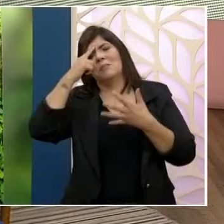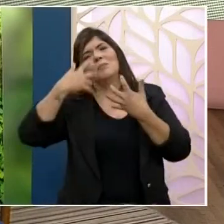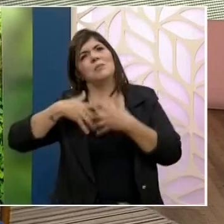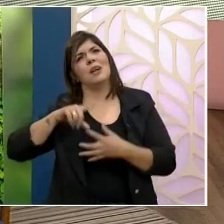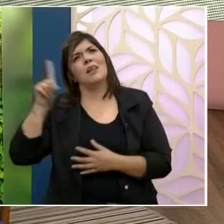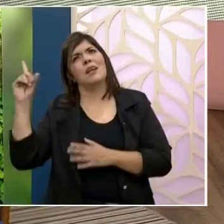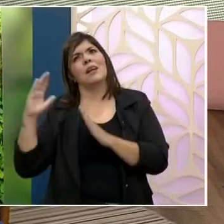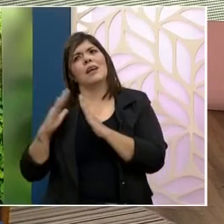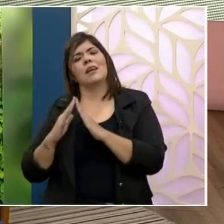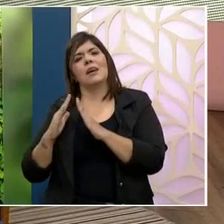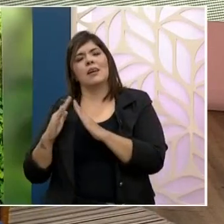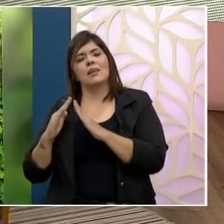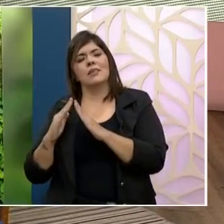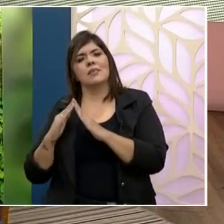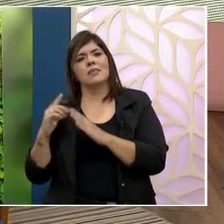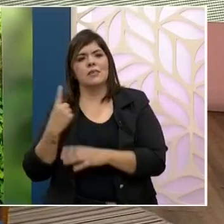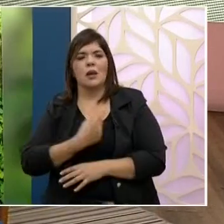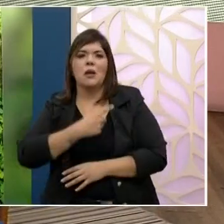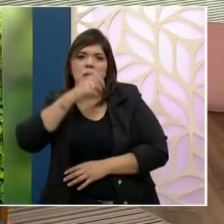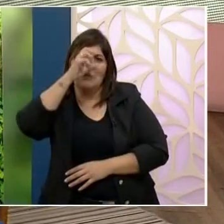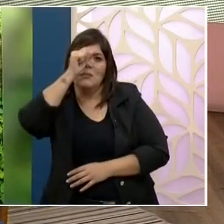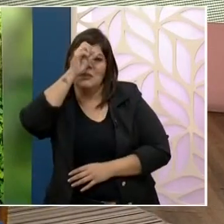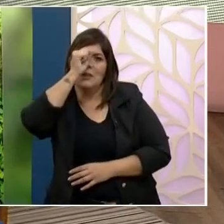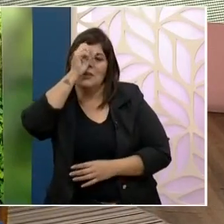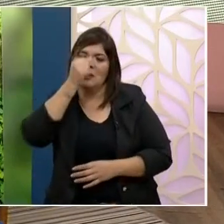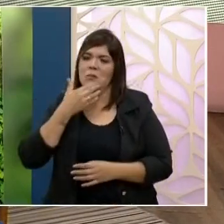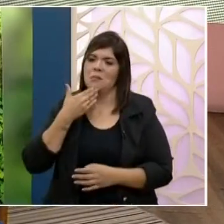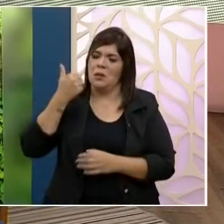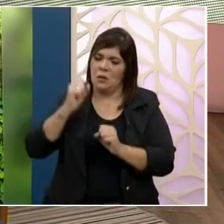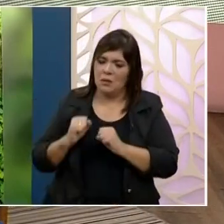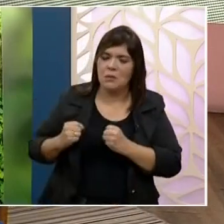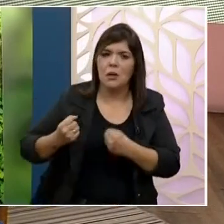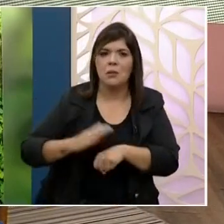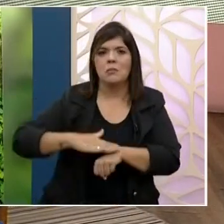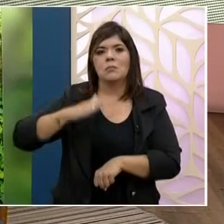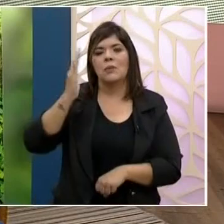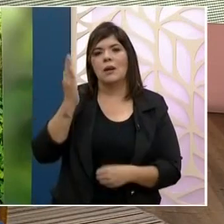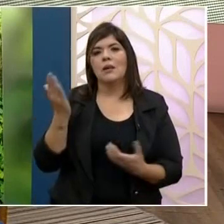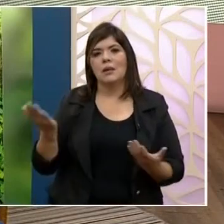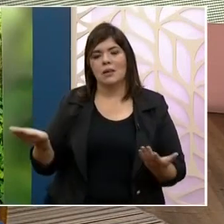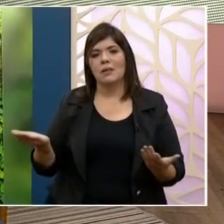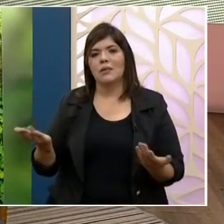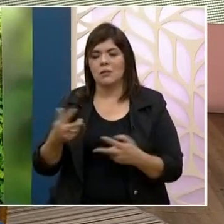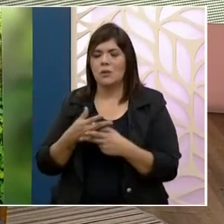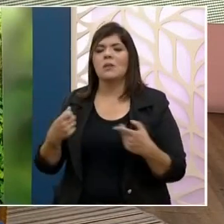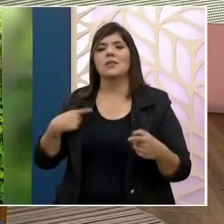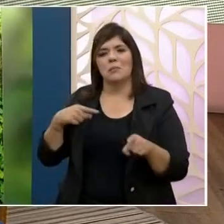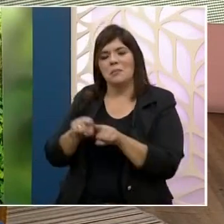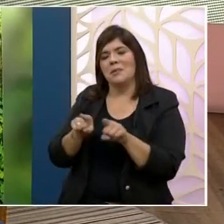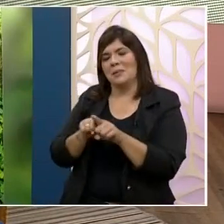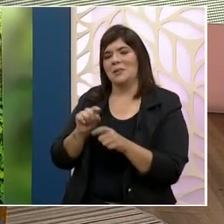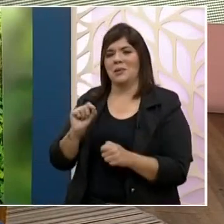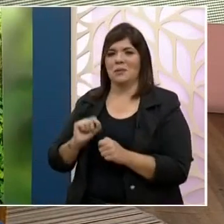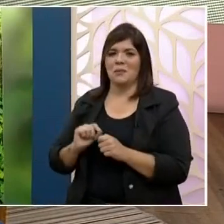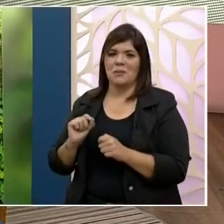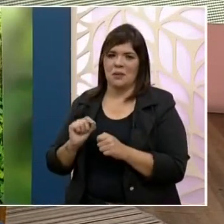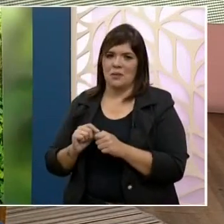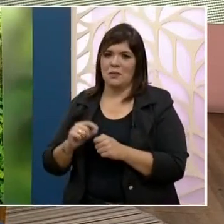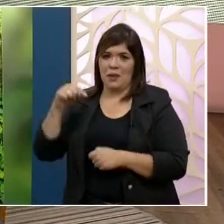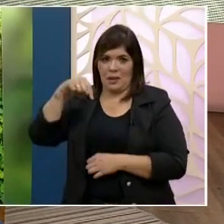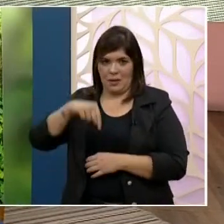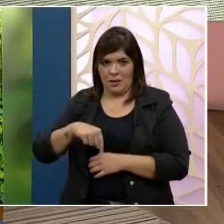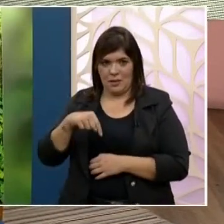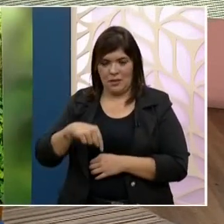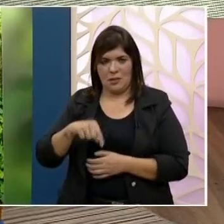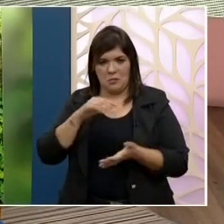casa o tanto que a gente precisa, né? Sim. Melhorar. Eu acho que é uma das coisas que eu preciso muito fazer. É, no programa, a